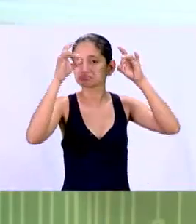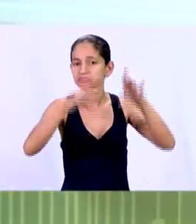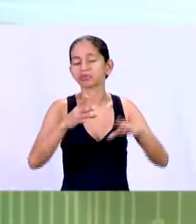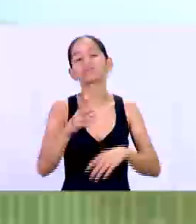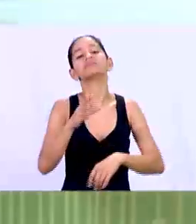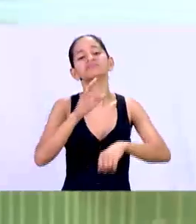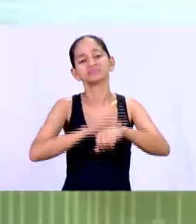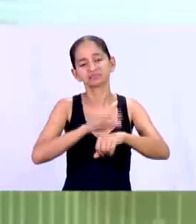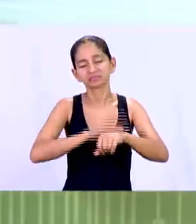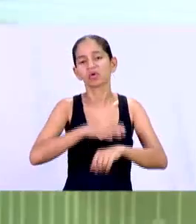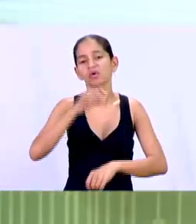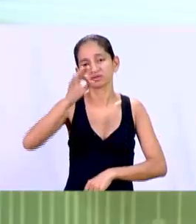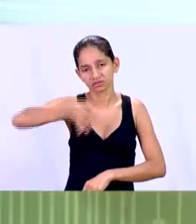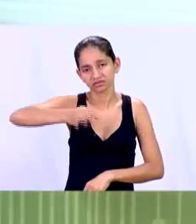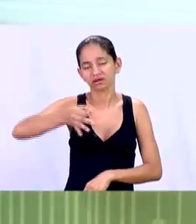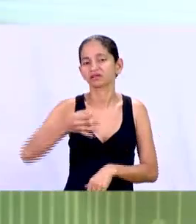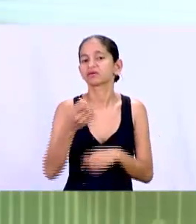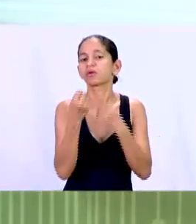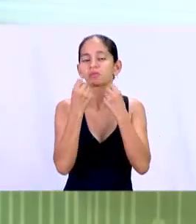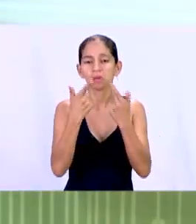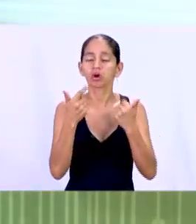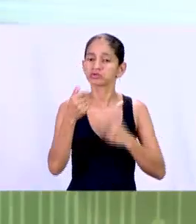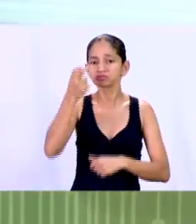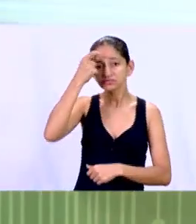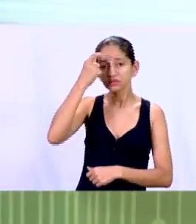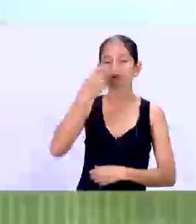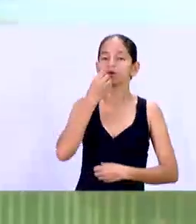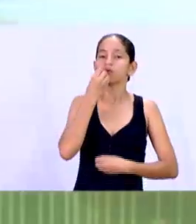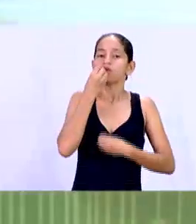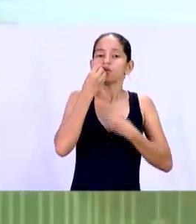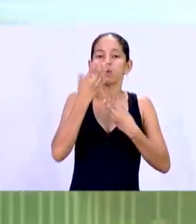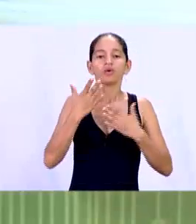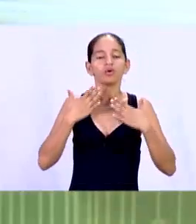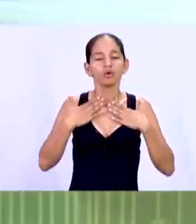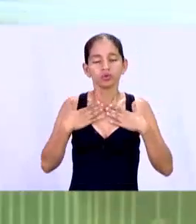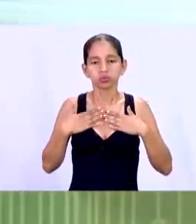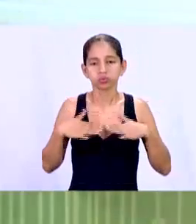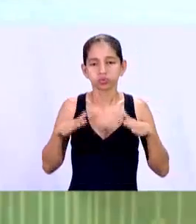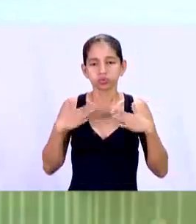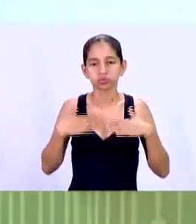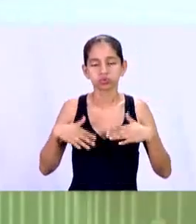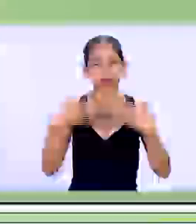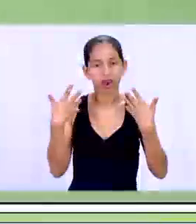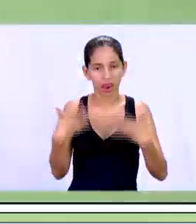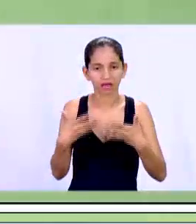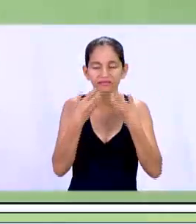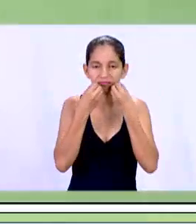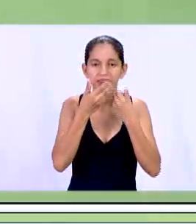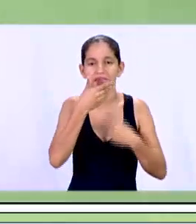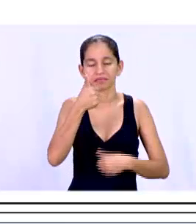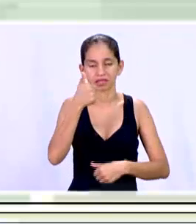Escolha a ética, escolha a moral, vai fazer bem para você e vai fazer bem para a sociedade, ok?